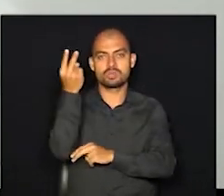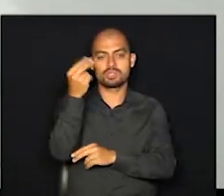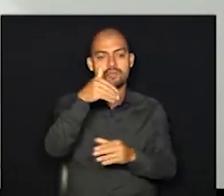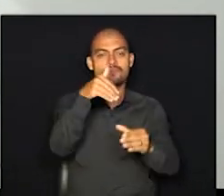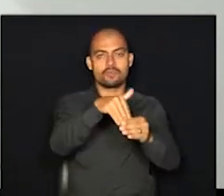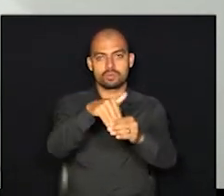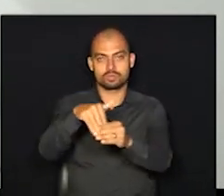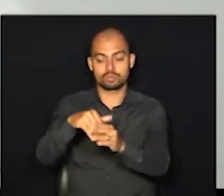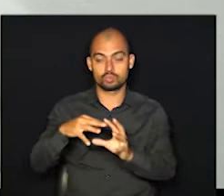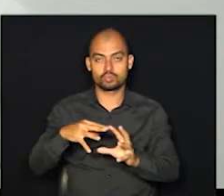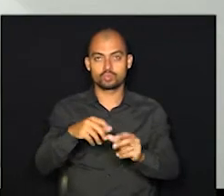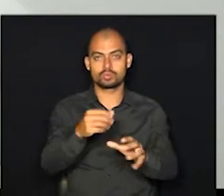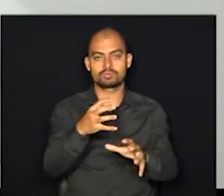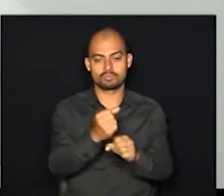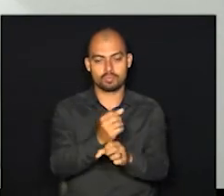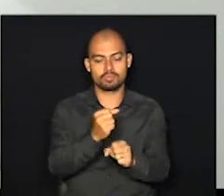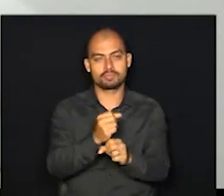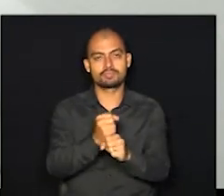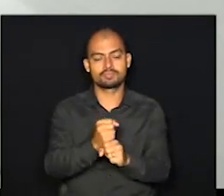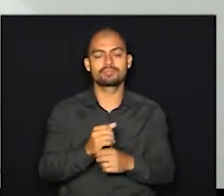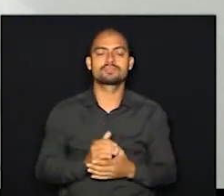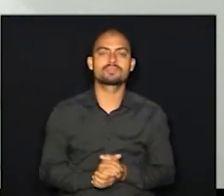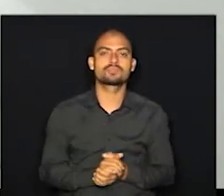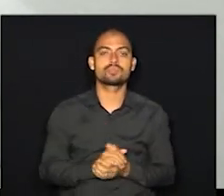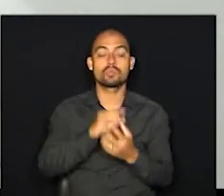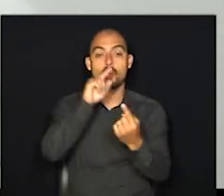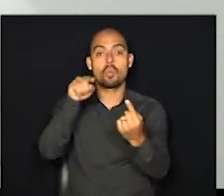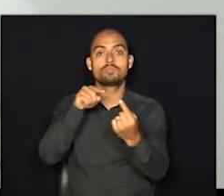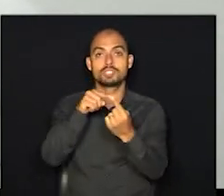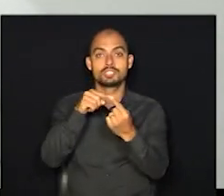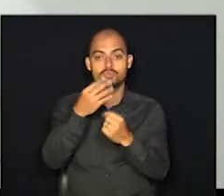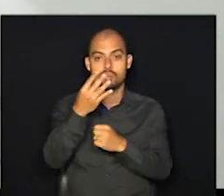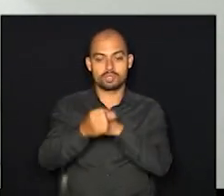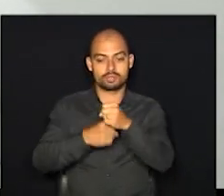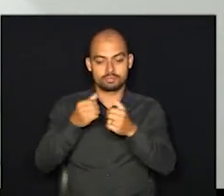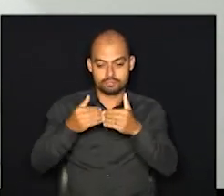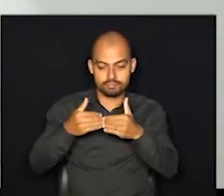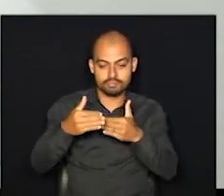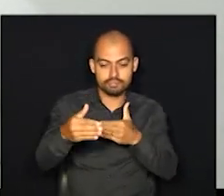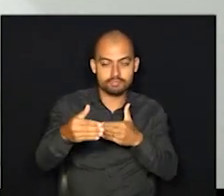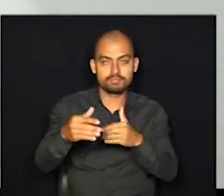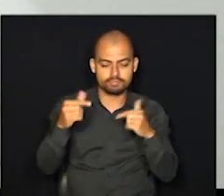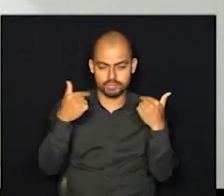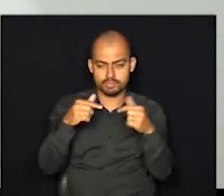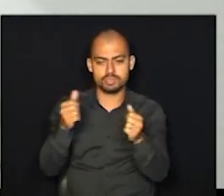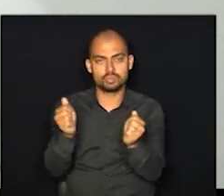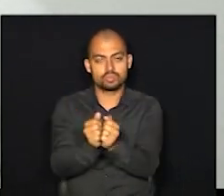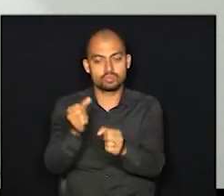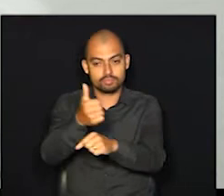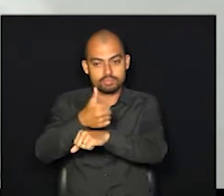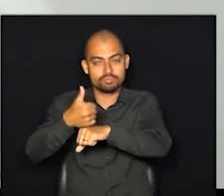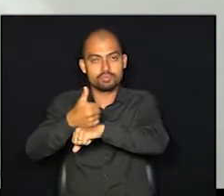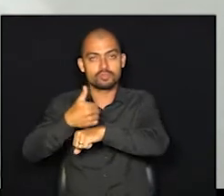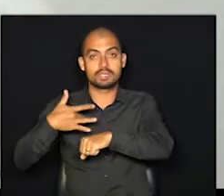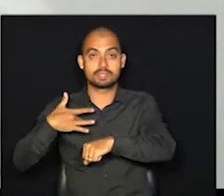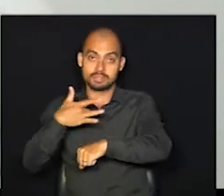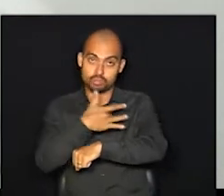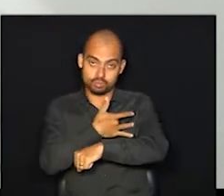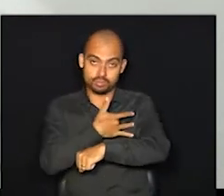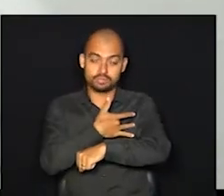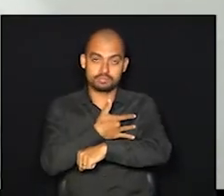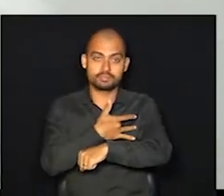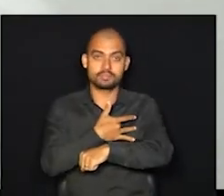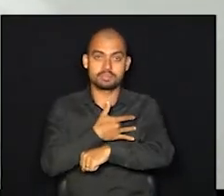e honrar cada voto recebido. Tenho como objetivo, nesses 4 anos de mandato, atuar junto aos profissionais da área de saúde de